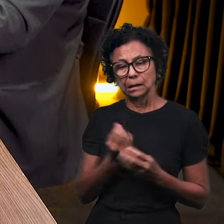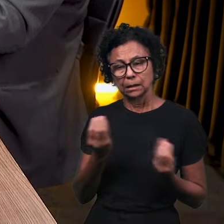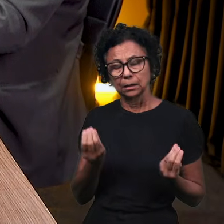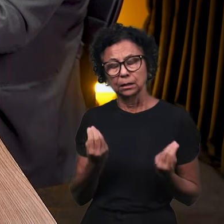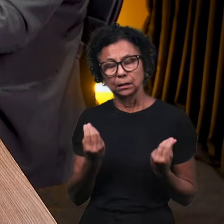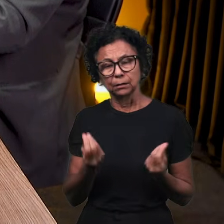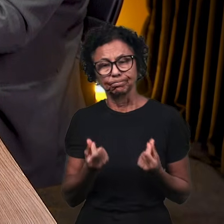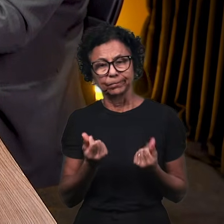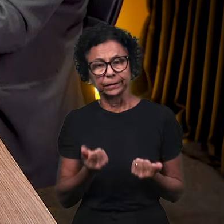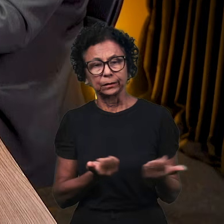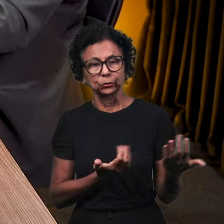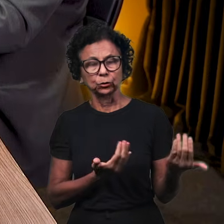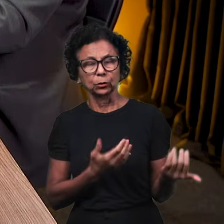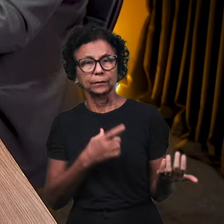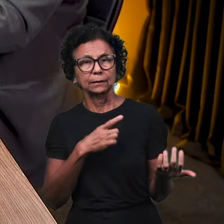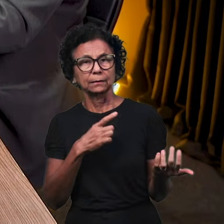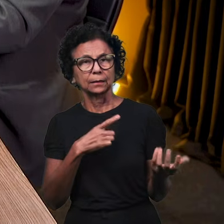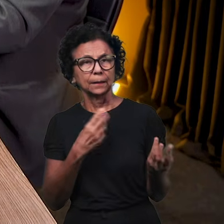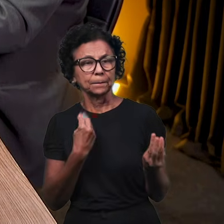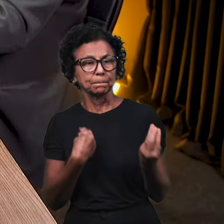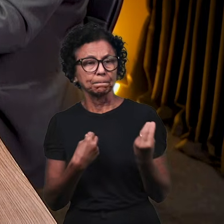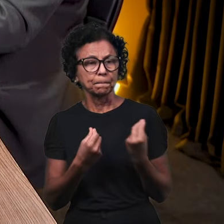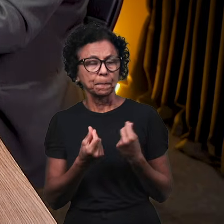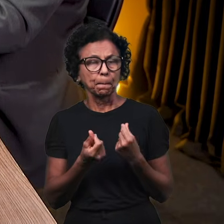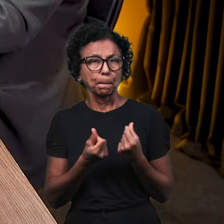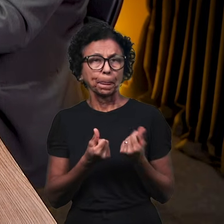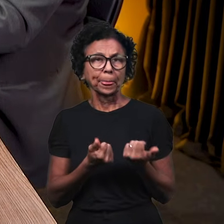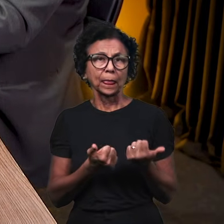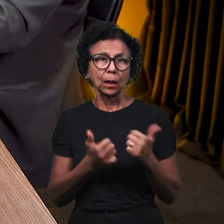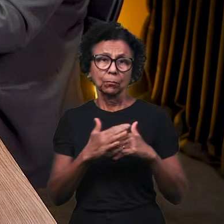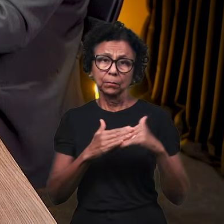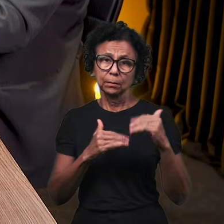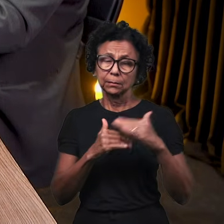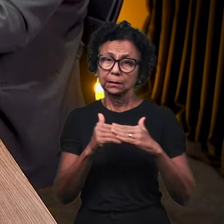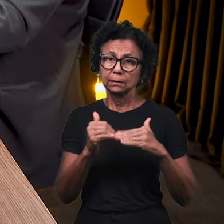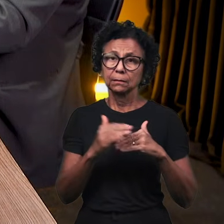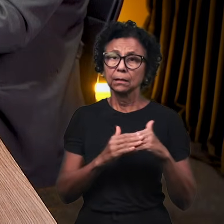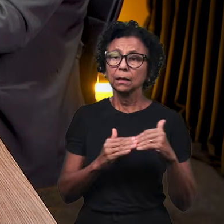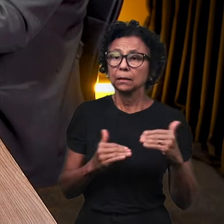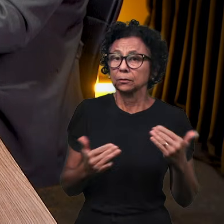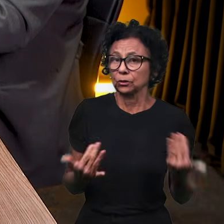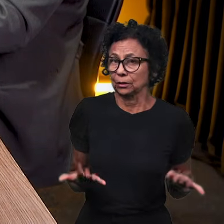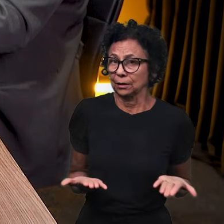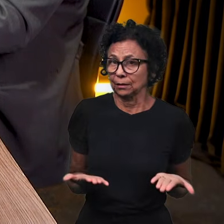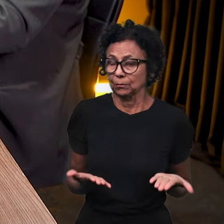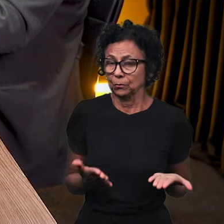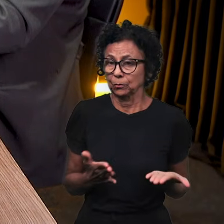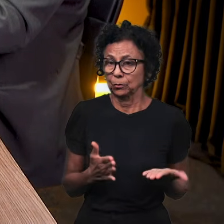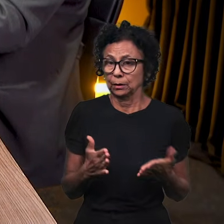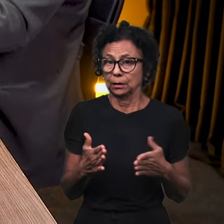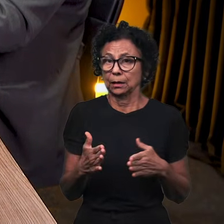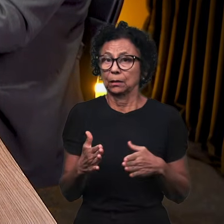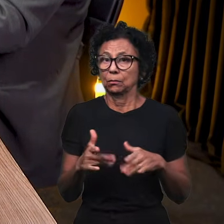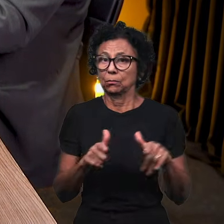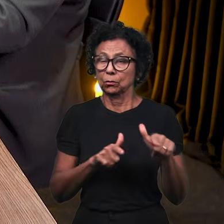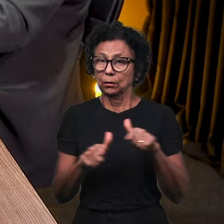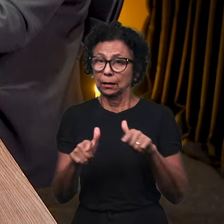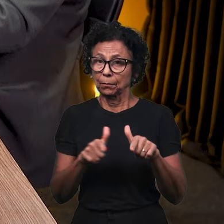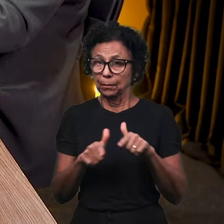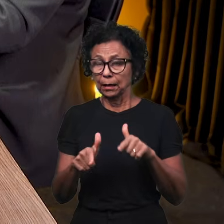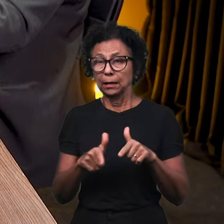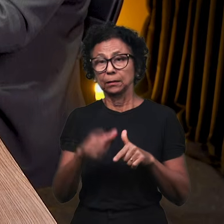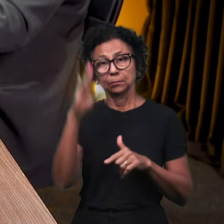tem realmente uma proximidade daquilo que ele vai... Porque o trabalho vai ser a escolha da vida, né? Então,